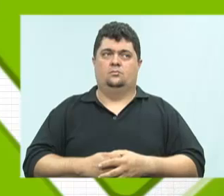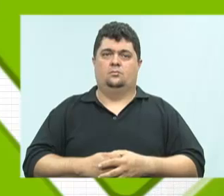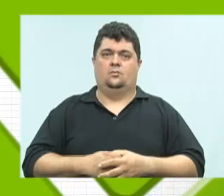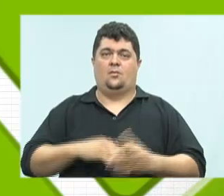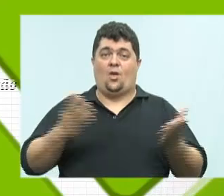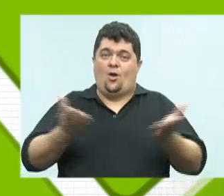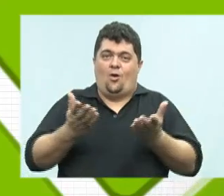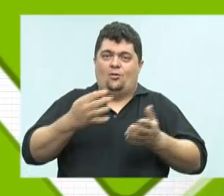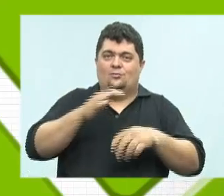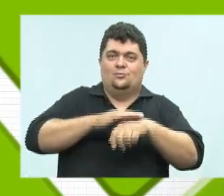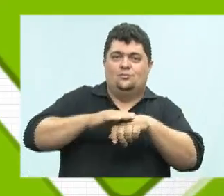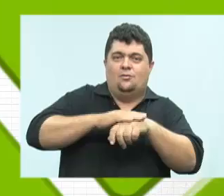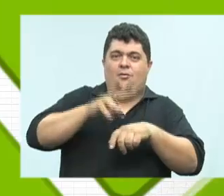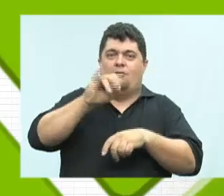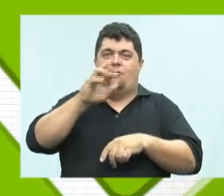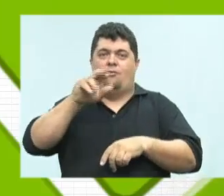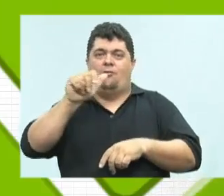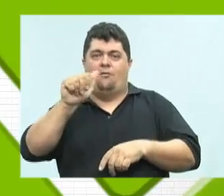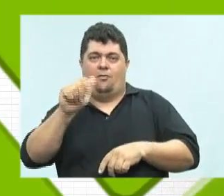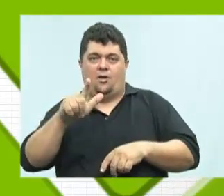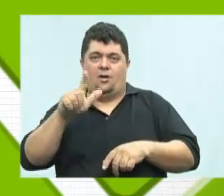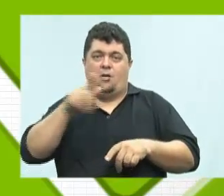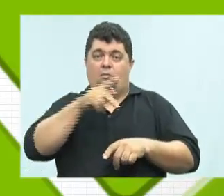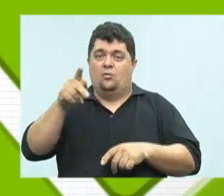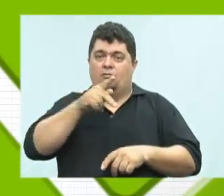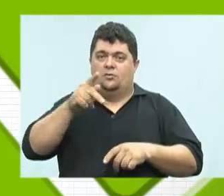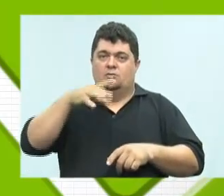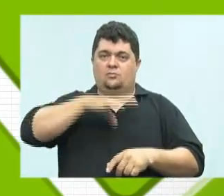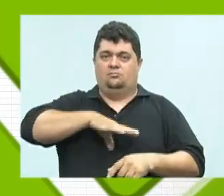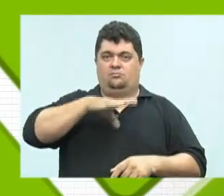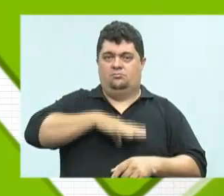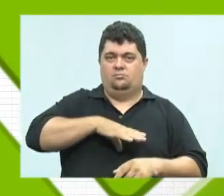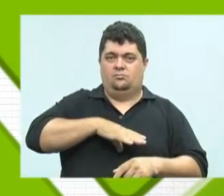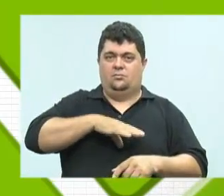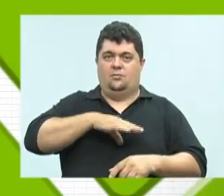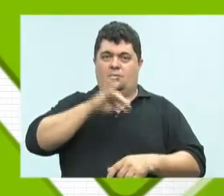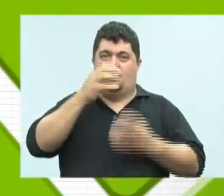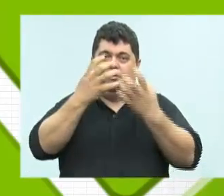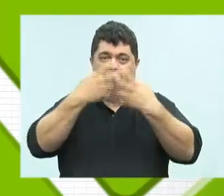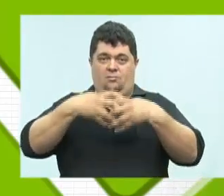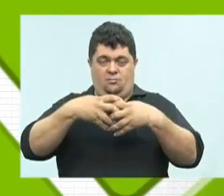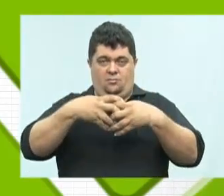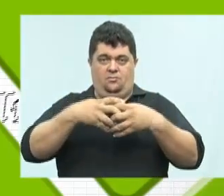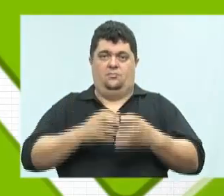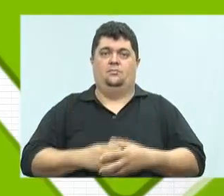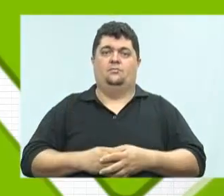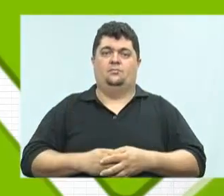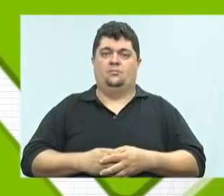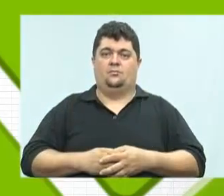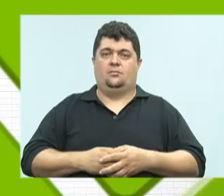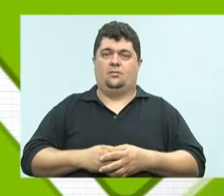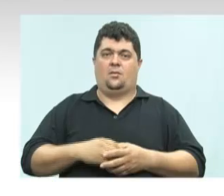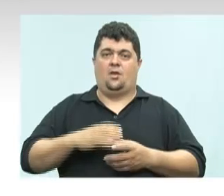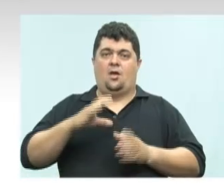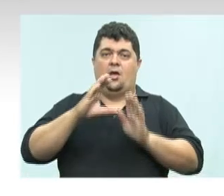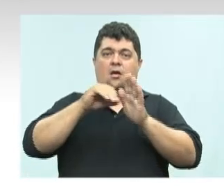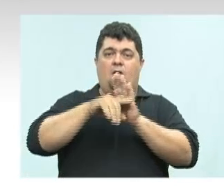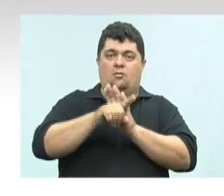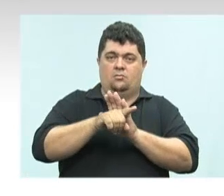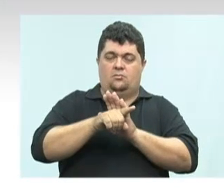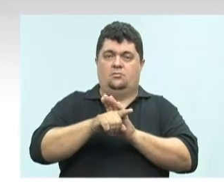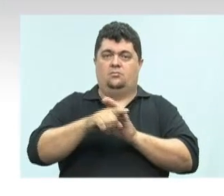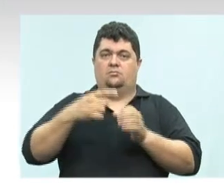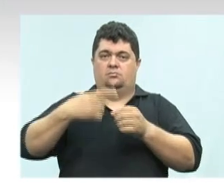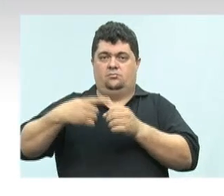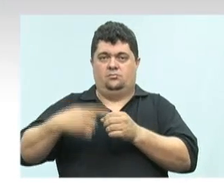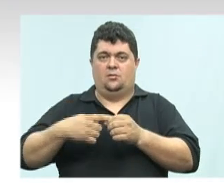Hoje vamos conversar com Vera Lúcia Silveira. Ela é professora de português do Instituto Federal de Rondônia, do campus Cacoal. E ela vai explicar